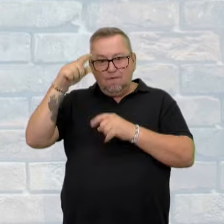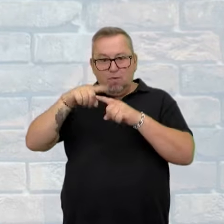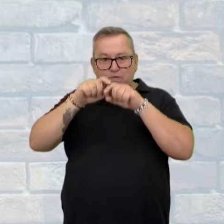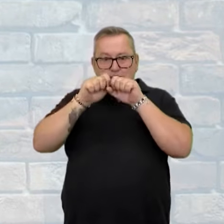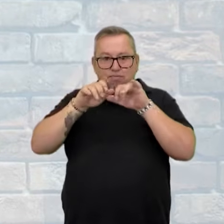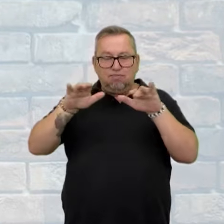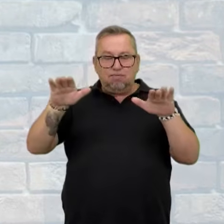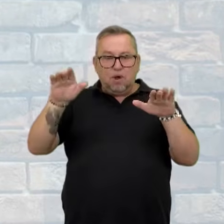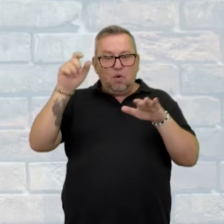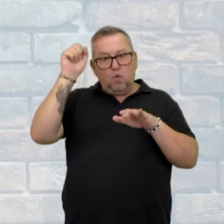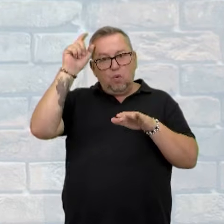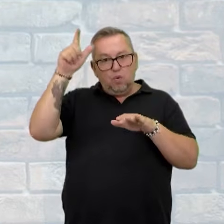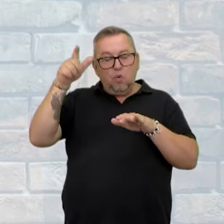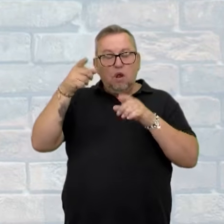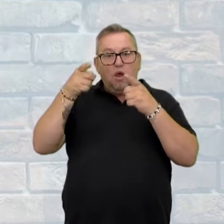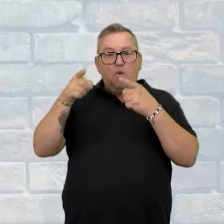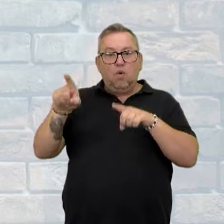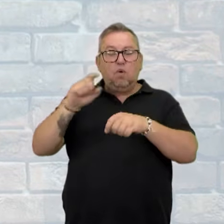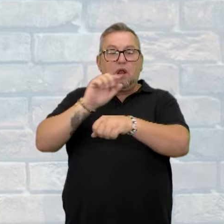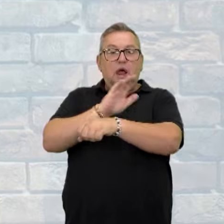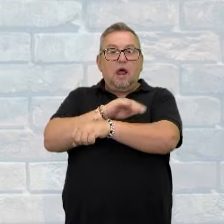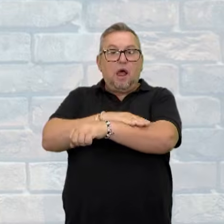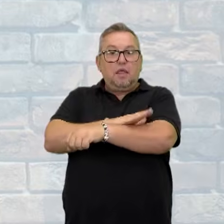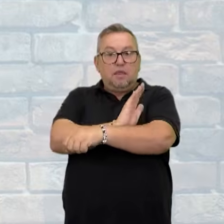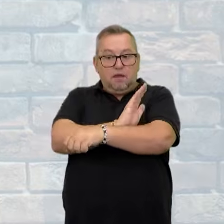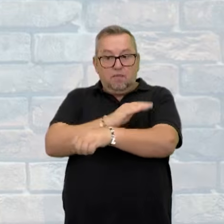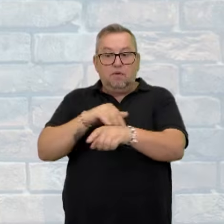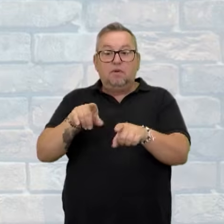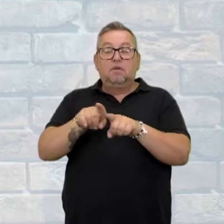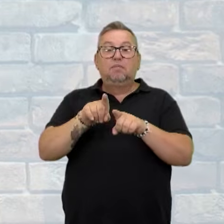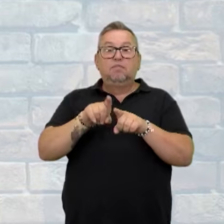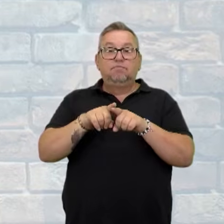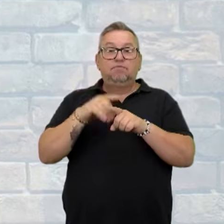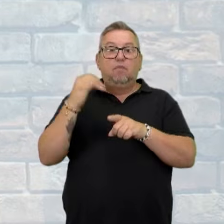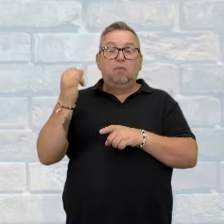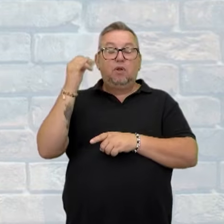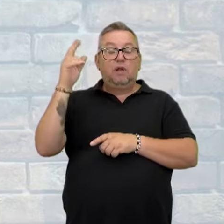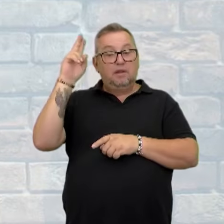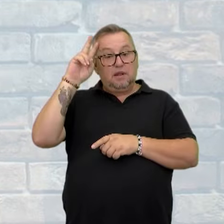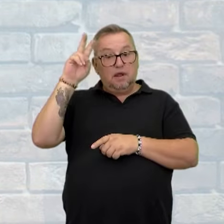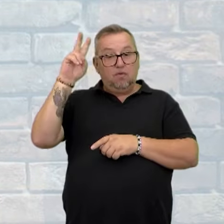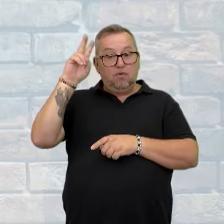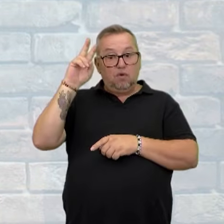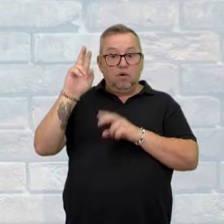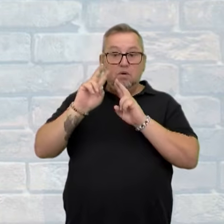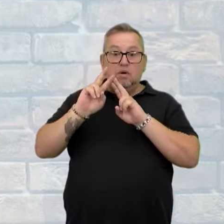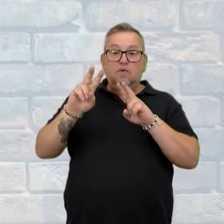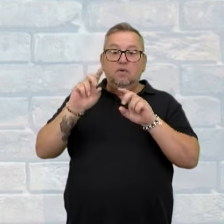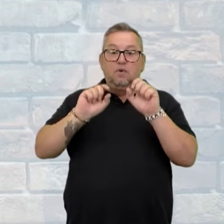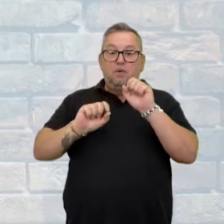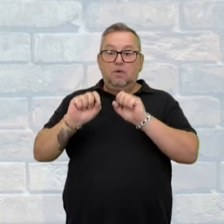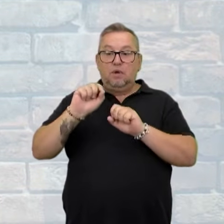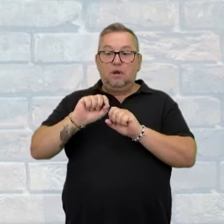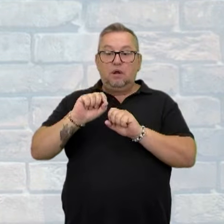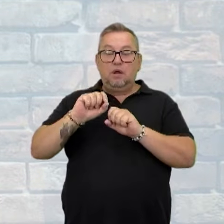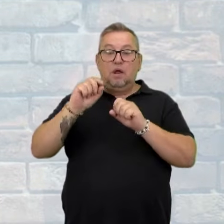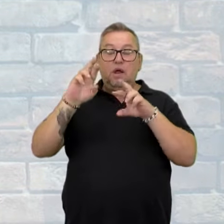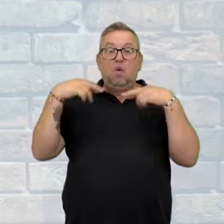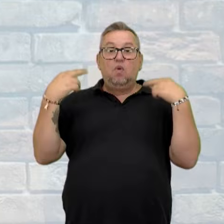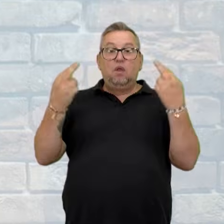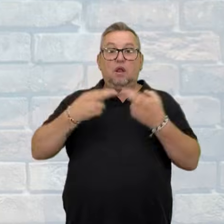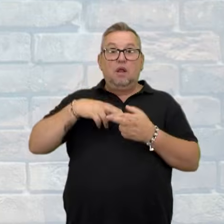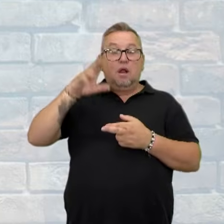cultura antirracista na sociedade. Valorização da história, partindo do olhar aos reinos africanos,